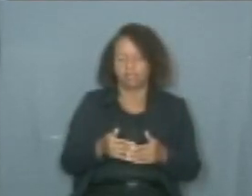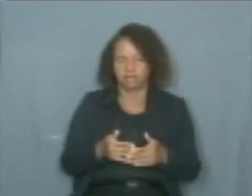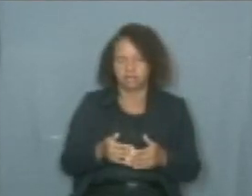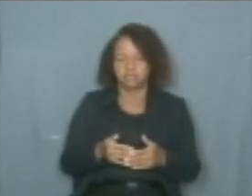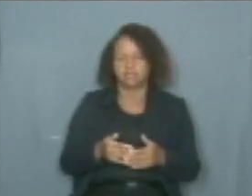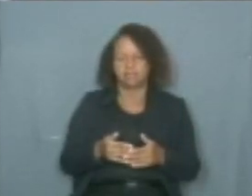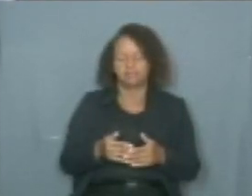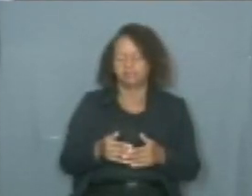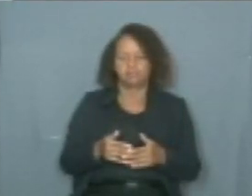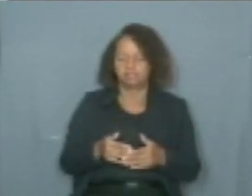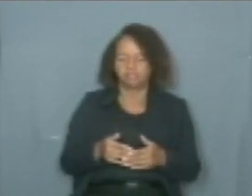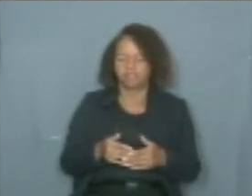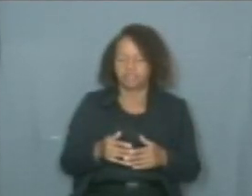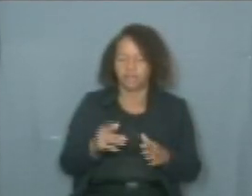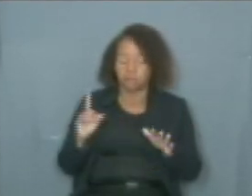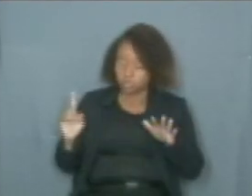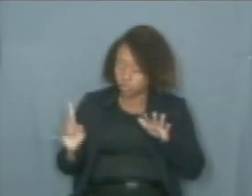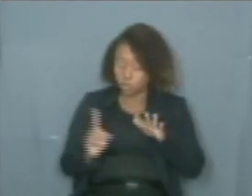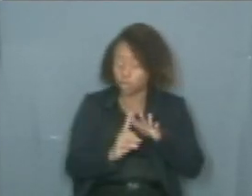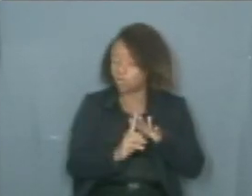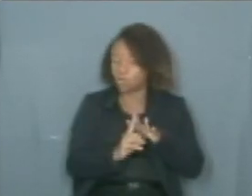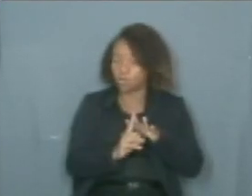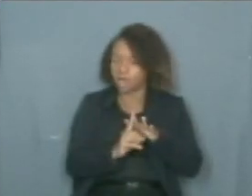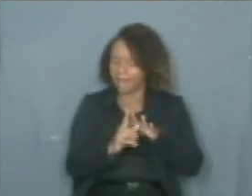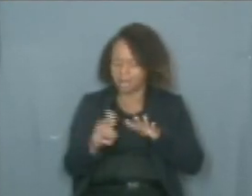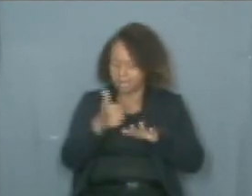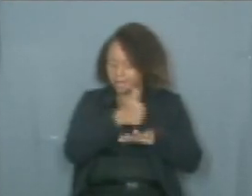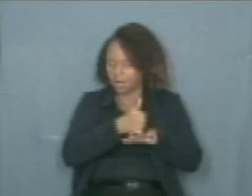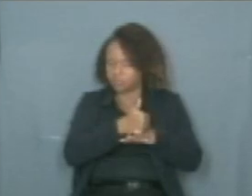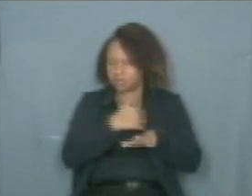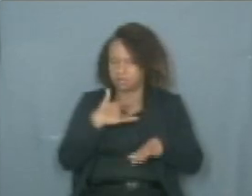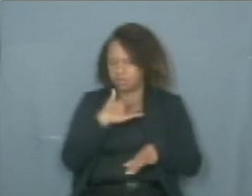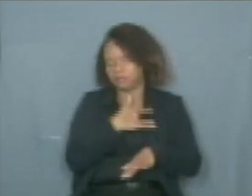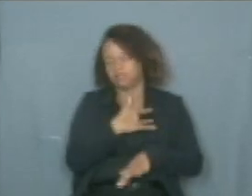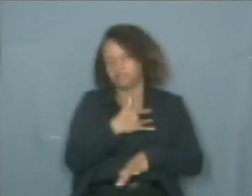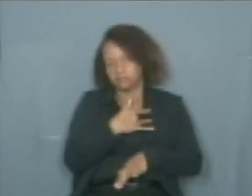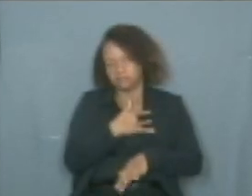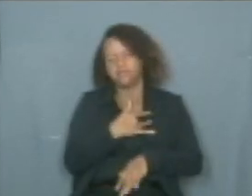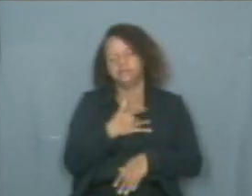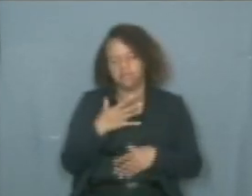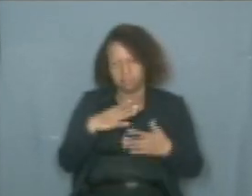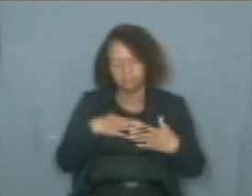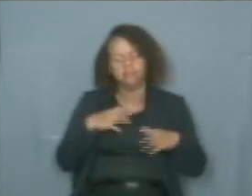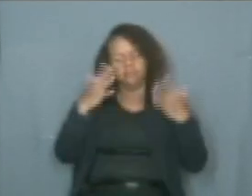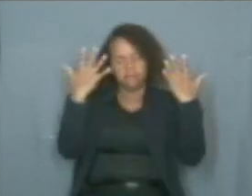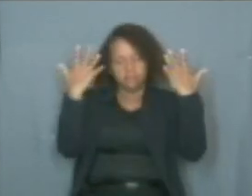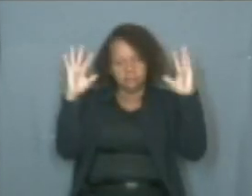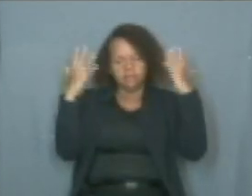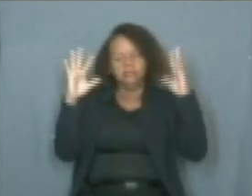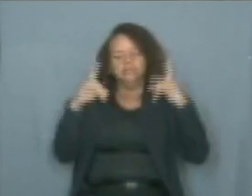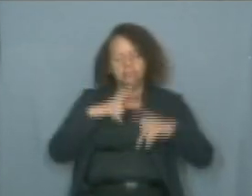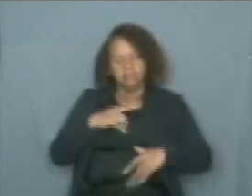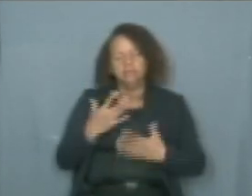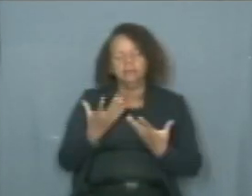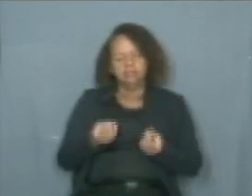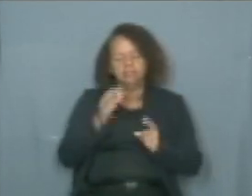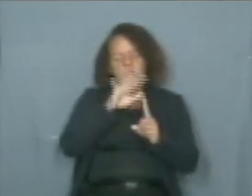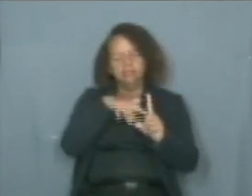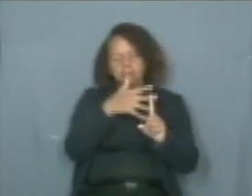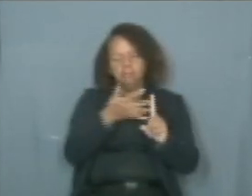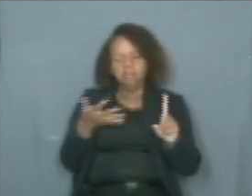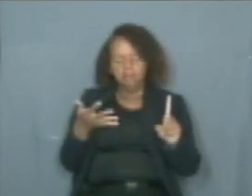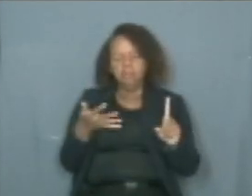não se incluem entre estes profissionais da saúde que merecem o nosso elogio, que merecem a nossa